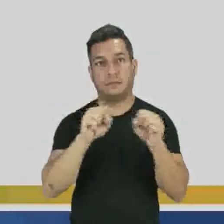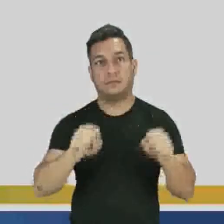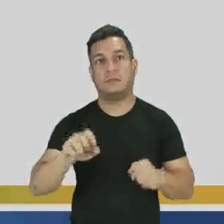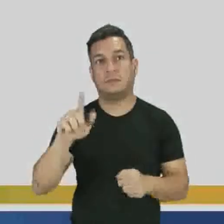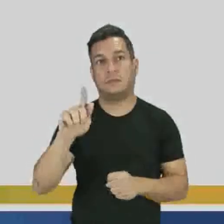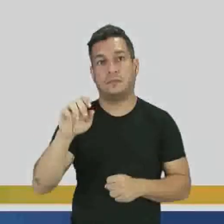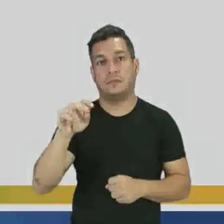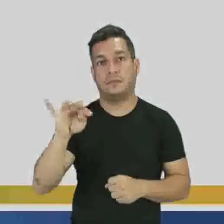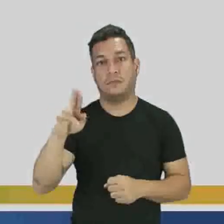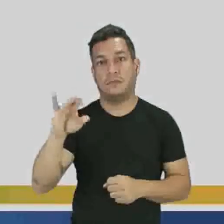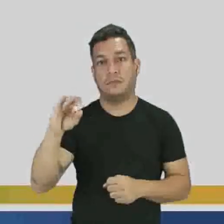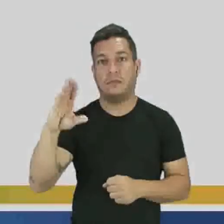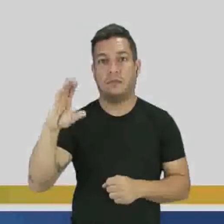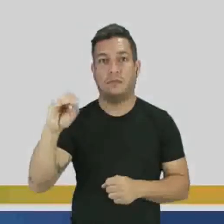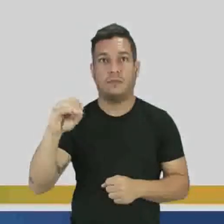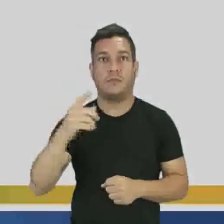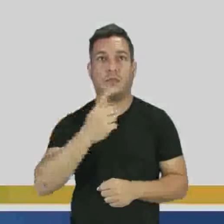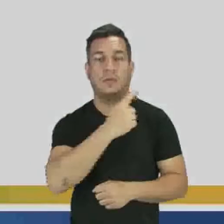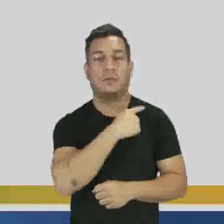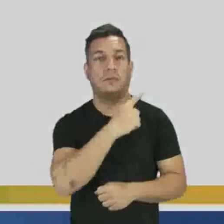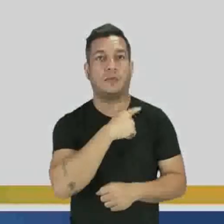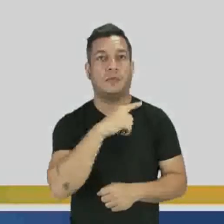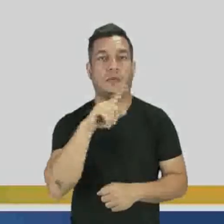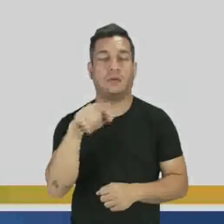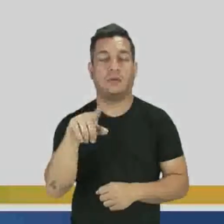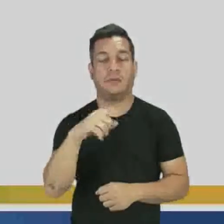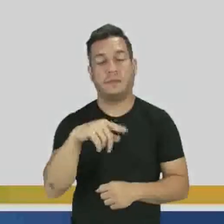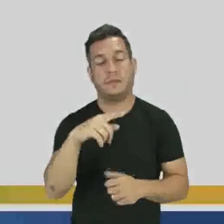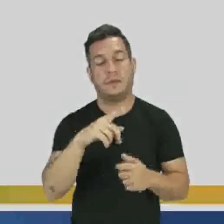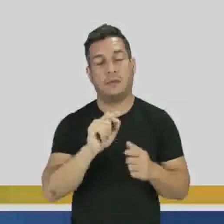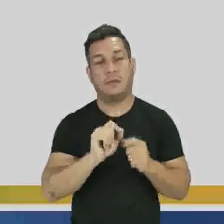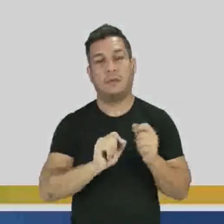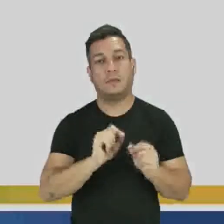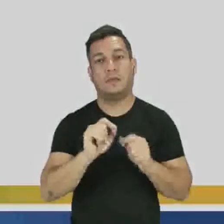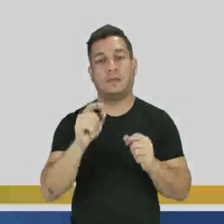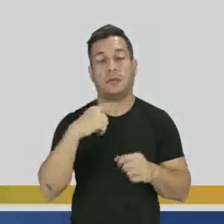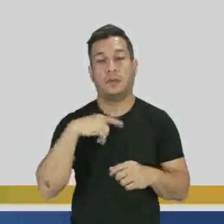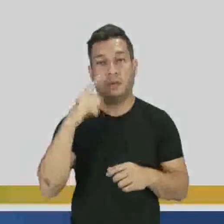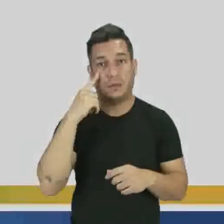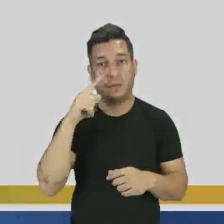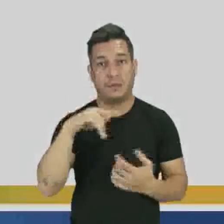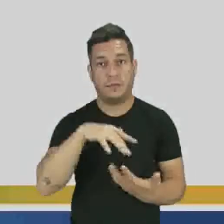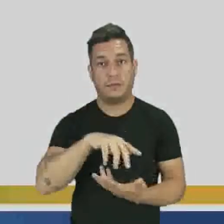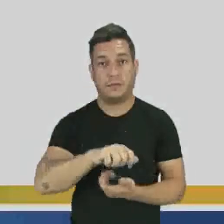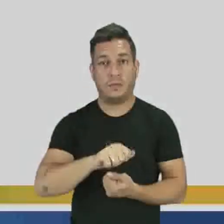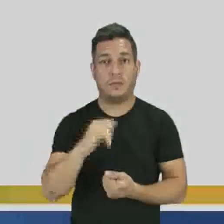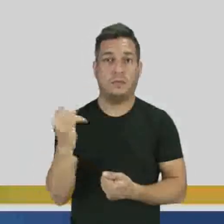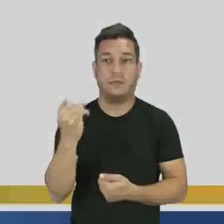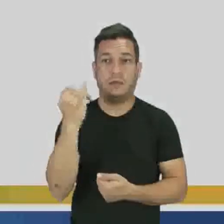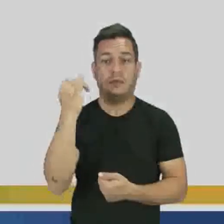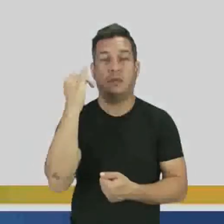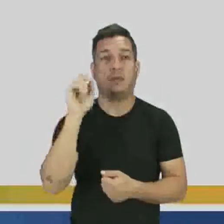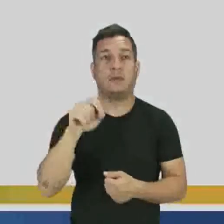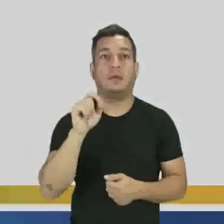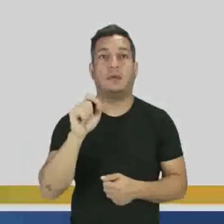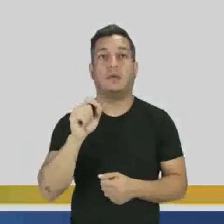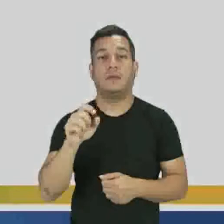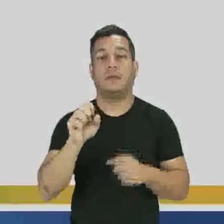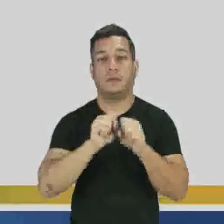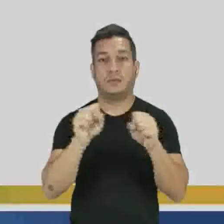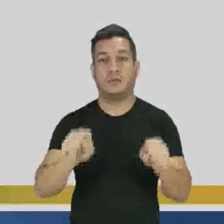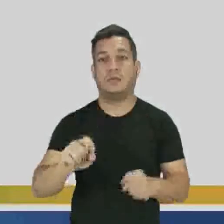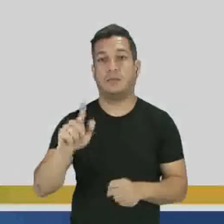primeira série, foi falado para vocês que haviam duas visões de mundo muito importantes, que era o